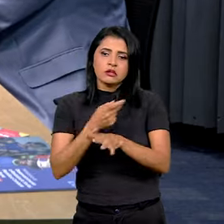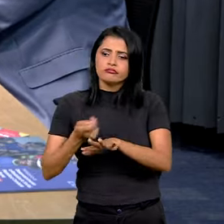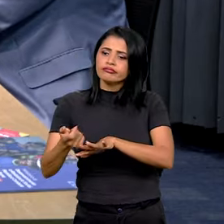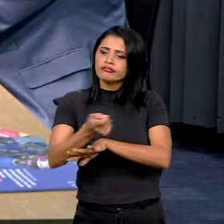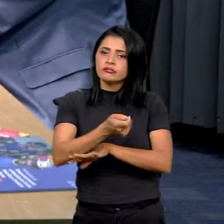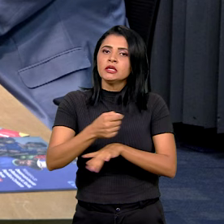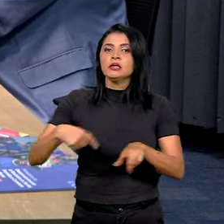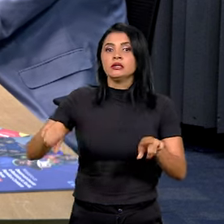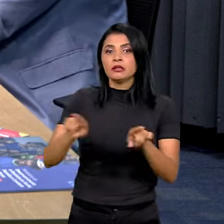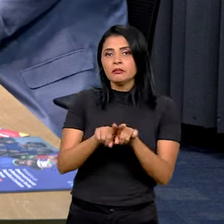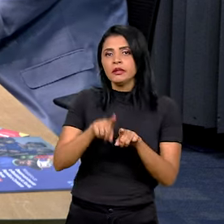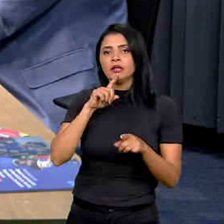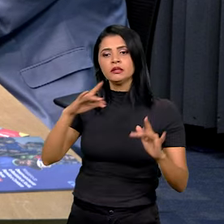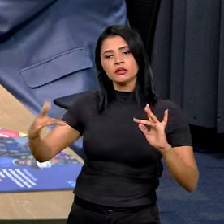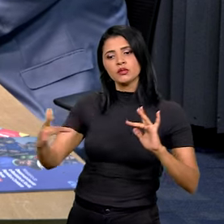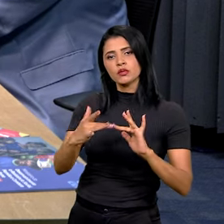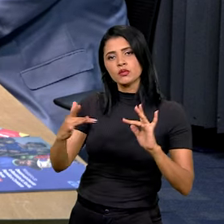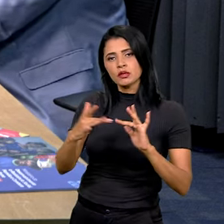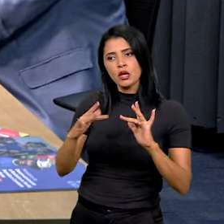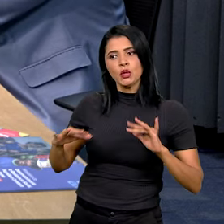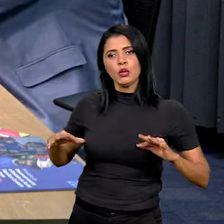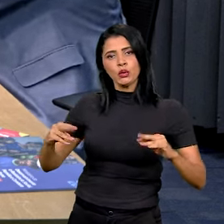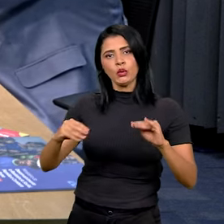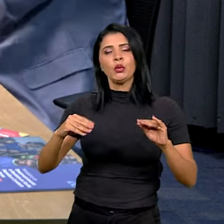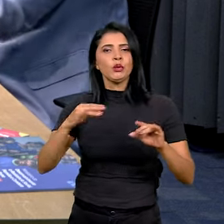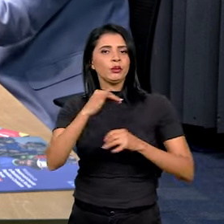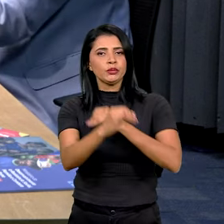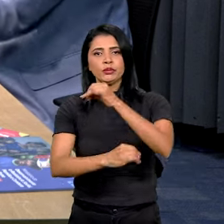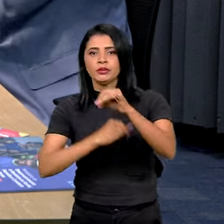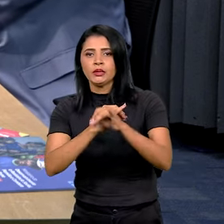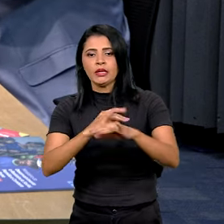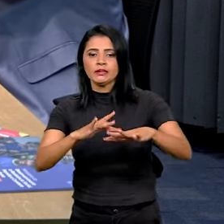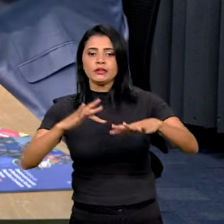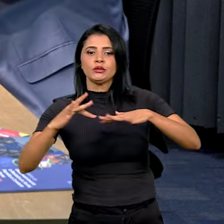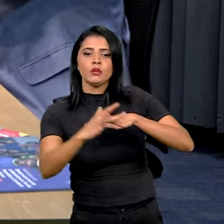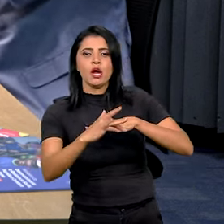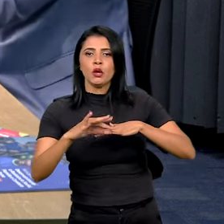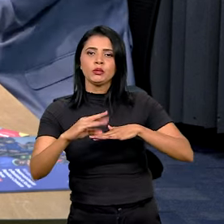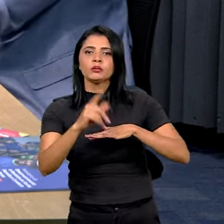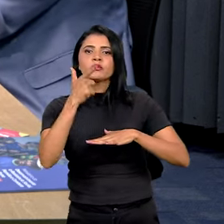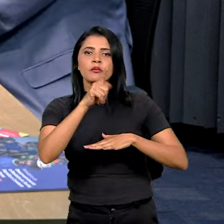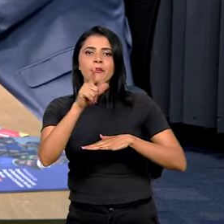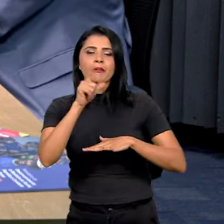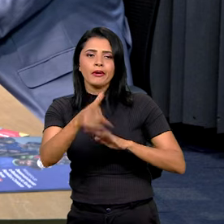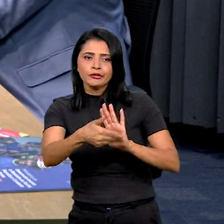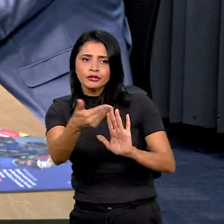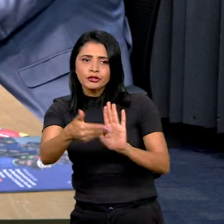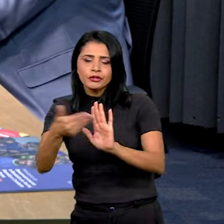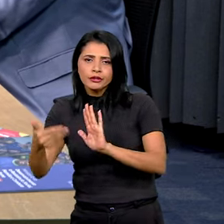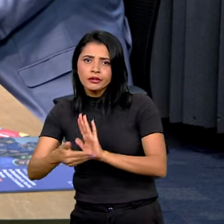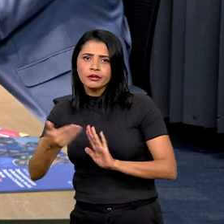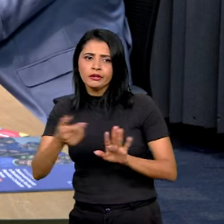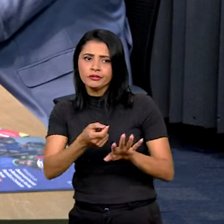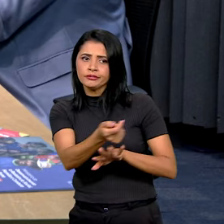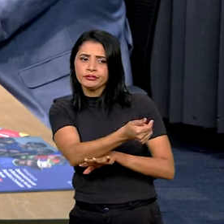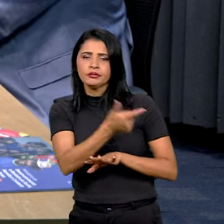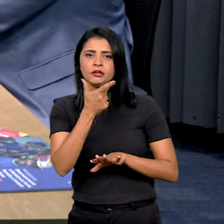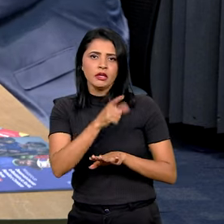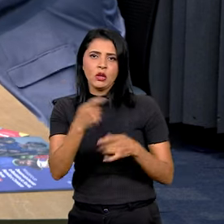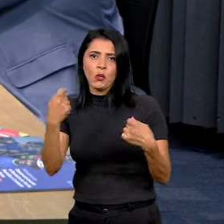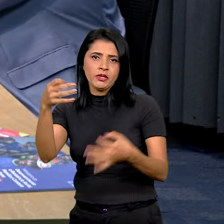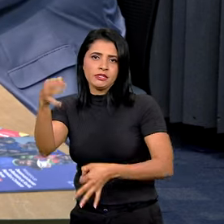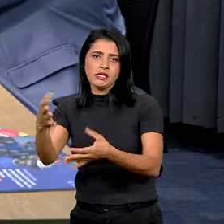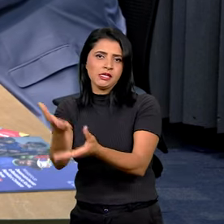fake News e tá atenta inclusive em contato com todas as plataformas com todas as redes sociais para conseguir retirar disso imediatamente